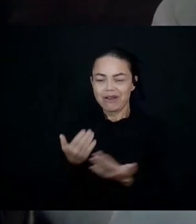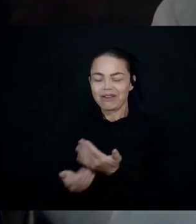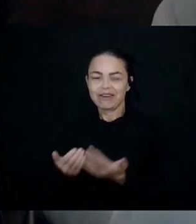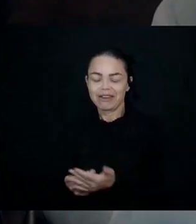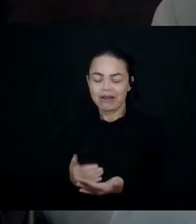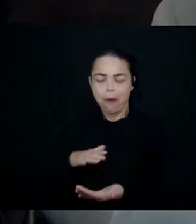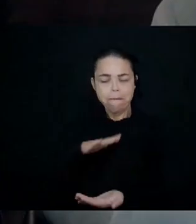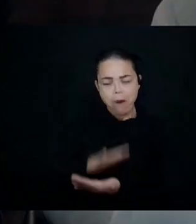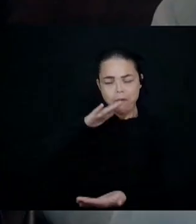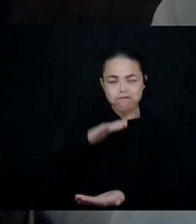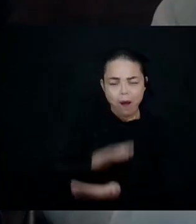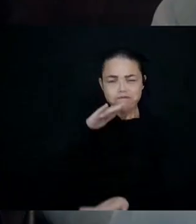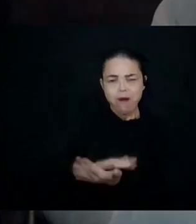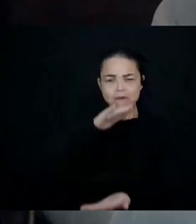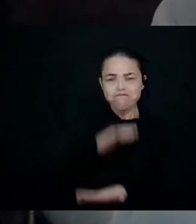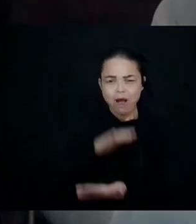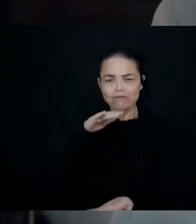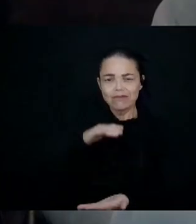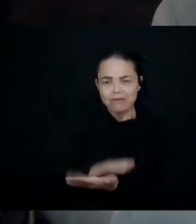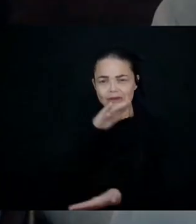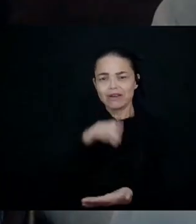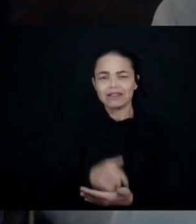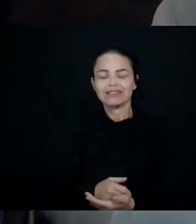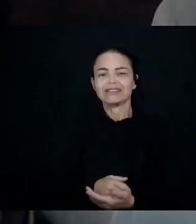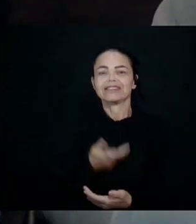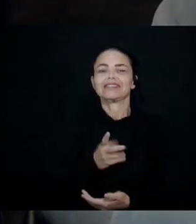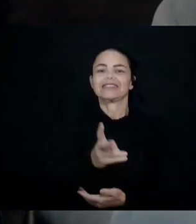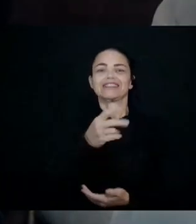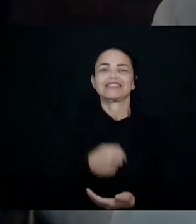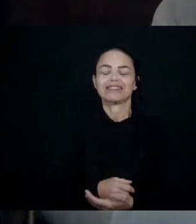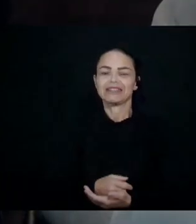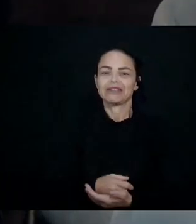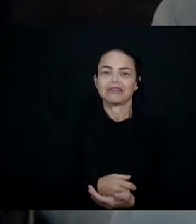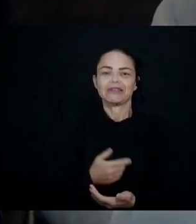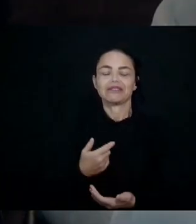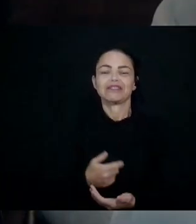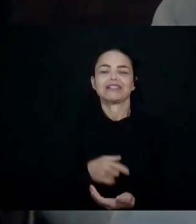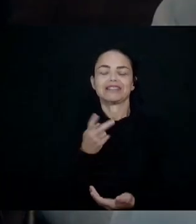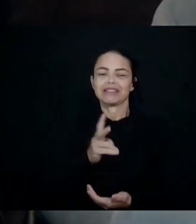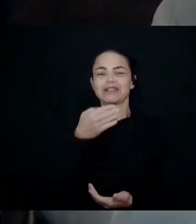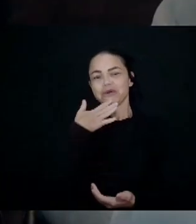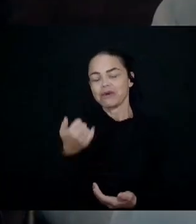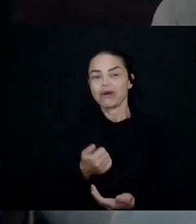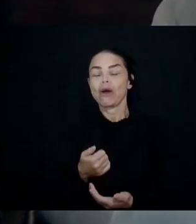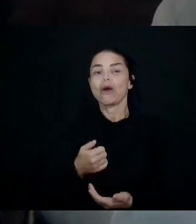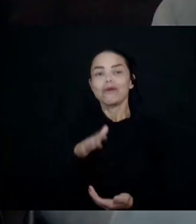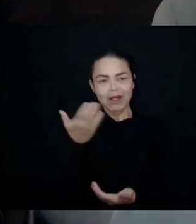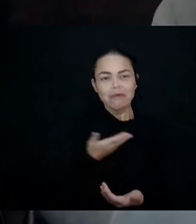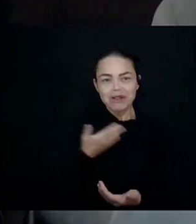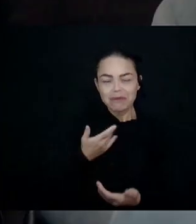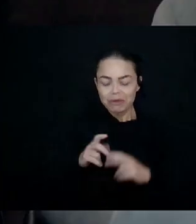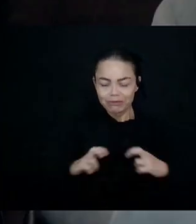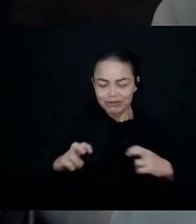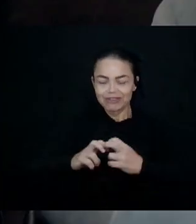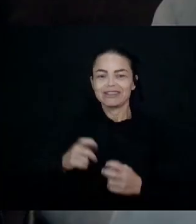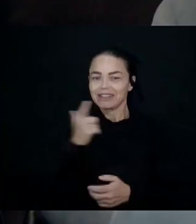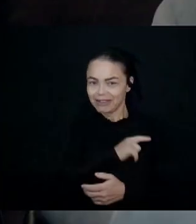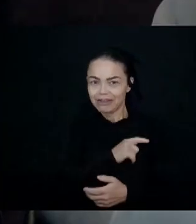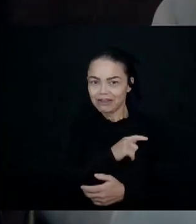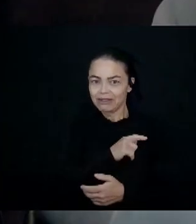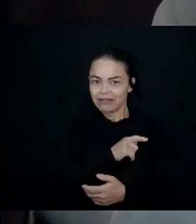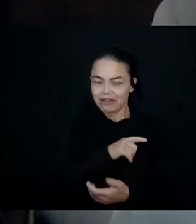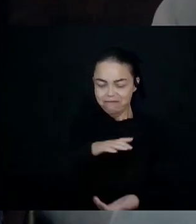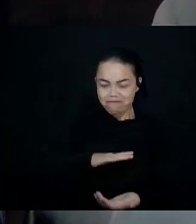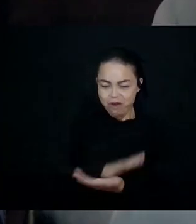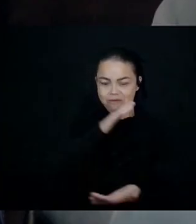também, mas sempre dei sorte, sempre saí na melhor, e já ganhei bastante figurinhas faltantes